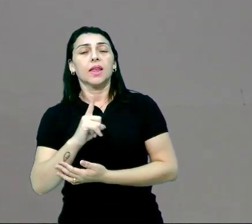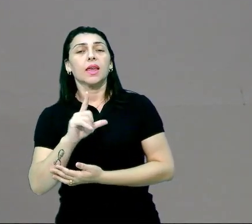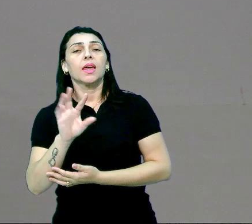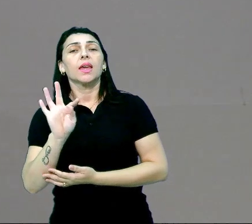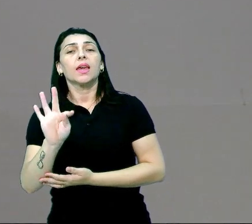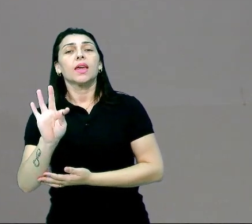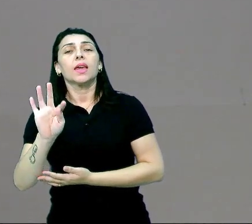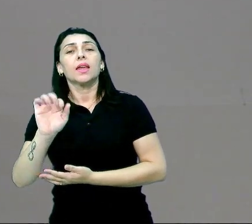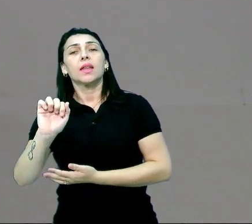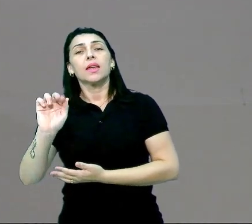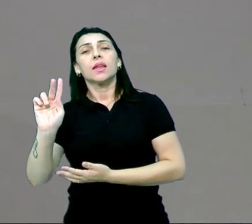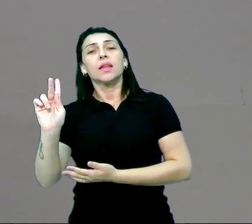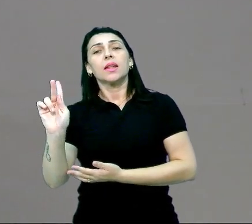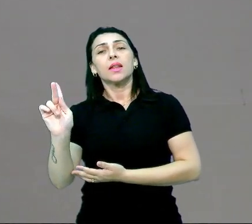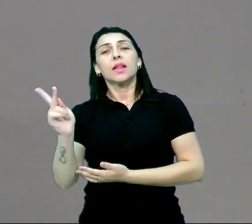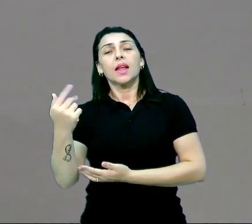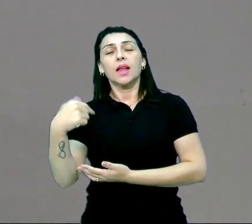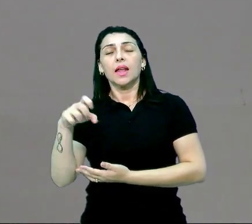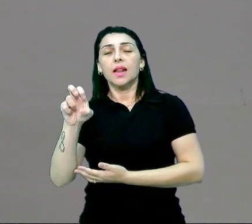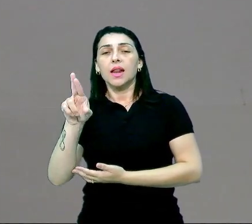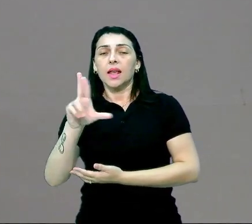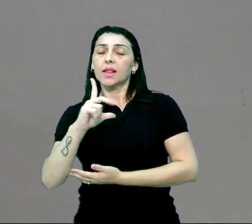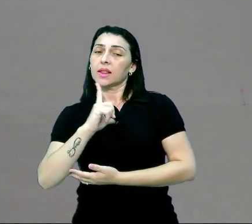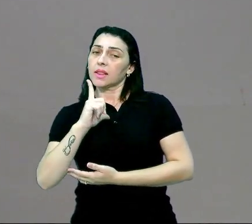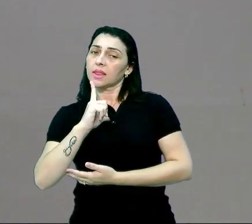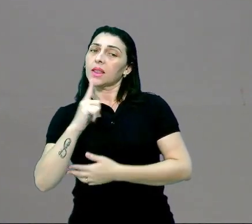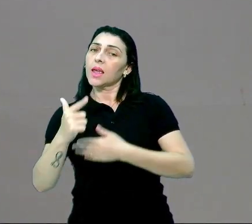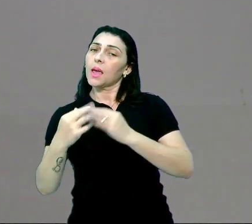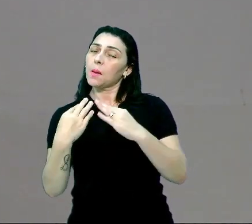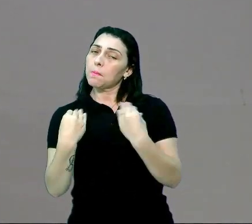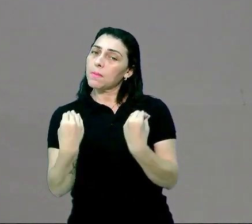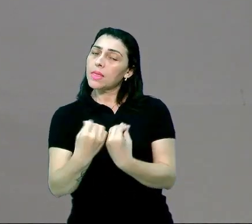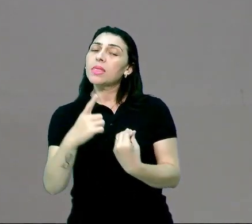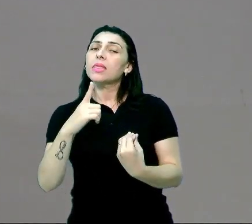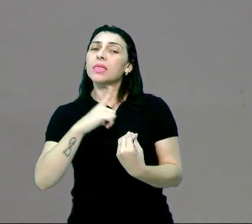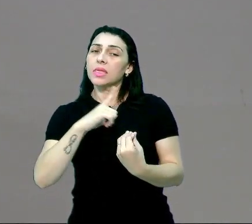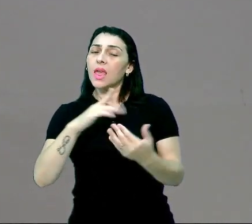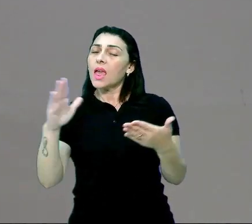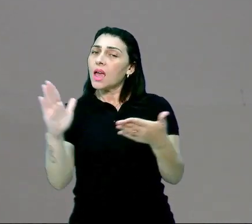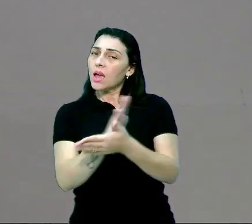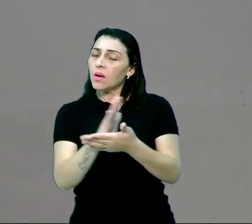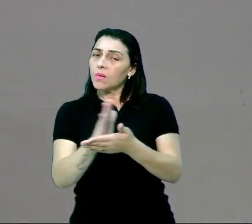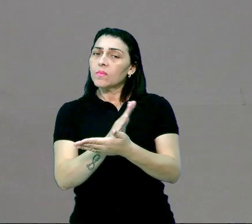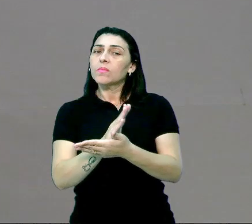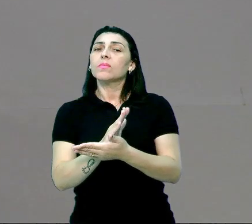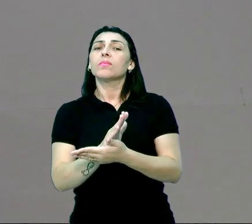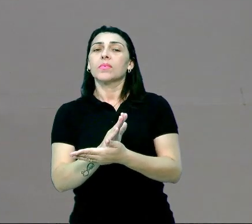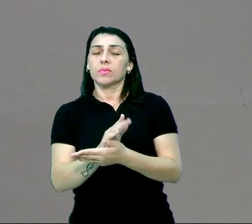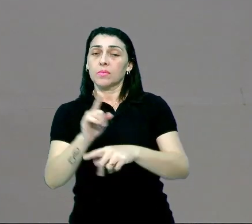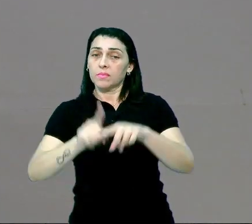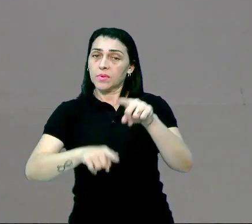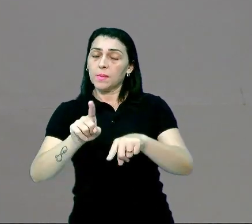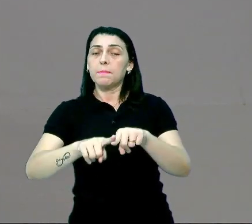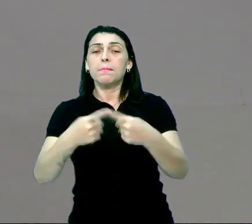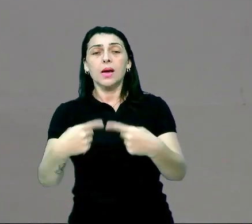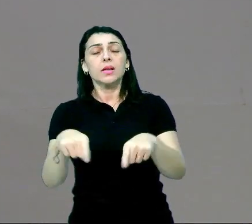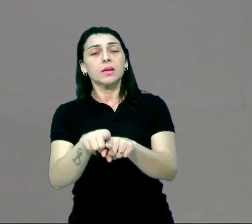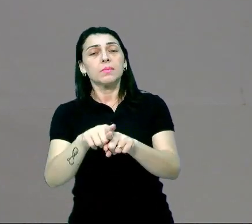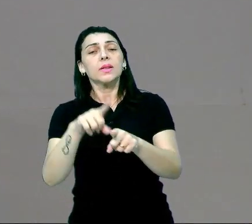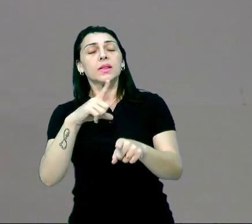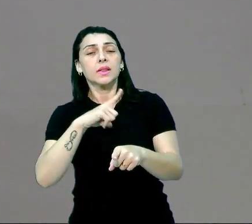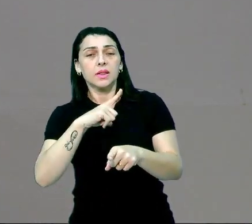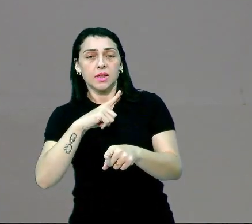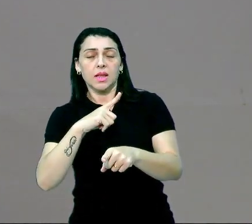de Chardin ele vai achar que toda matéria ela tem ao mesmo tempo é um ser material, mas tem